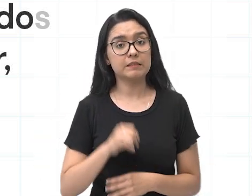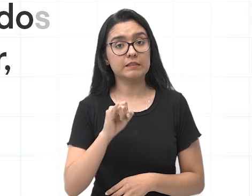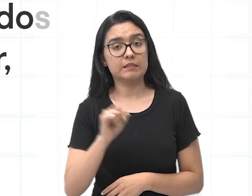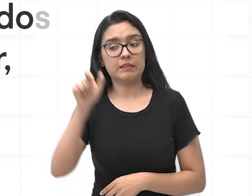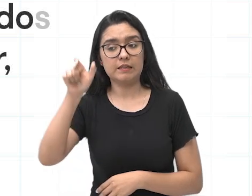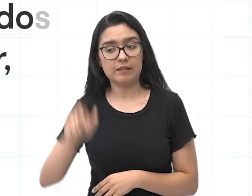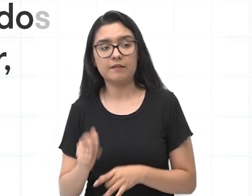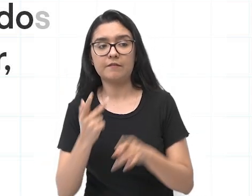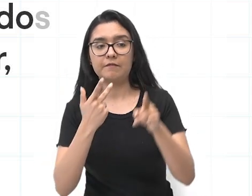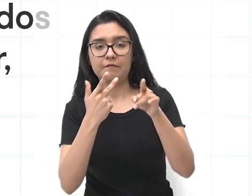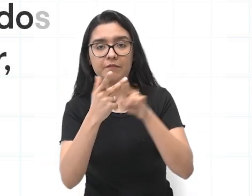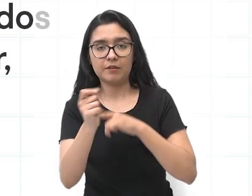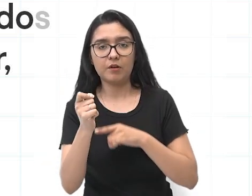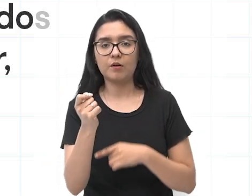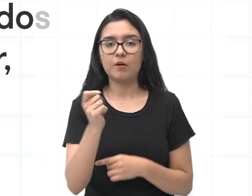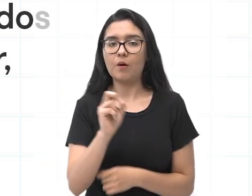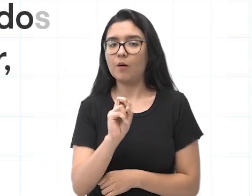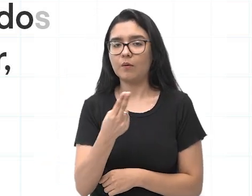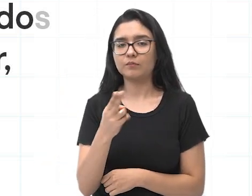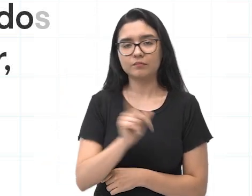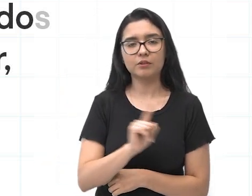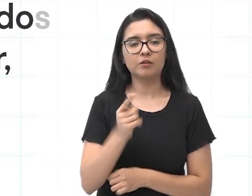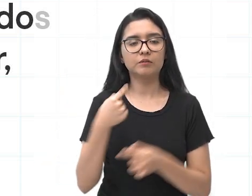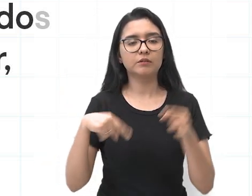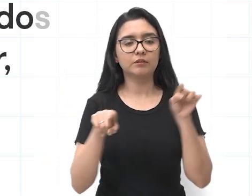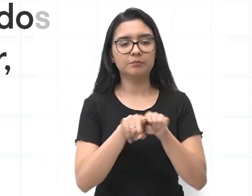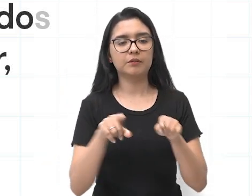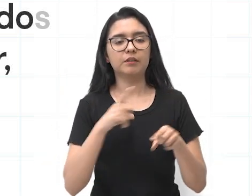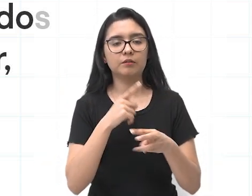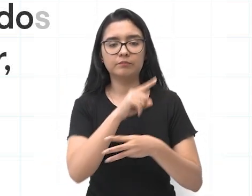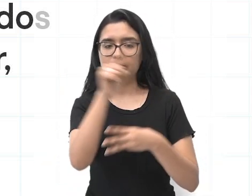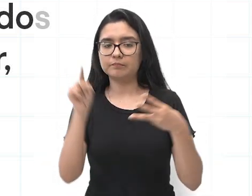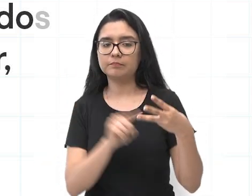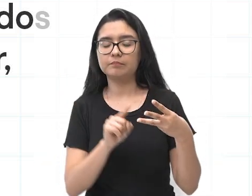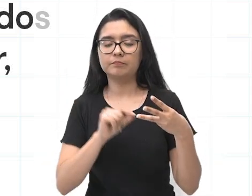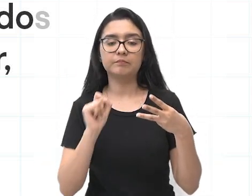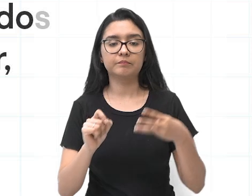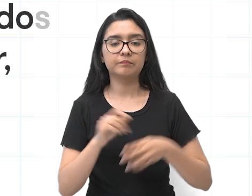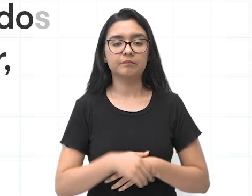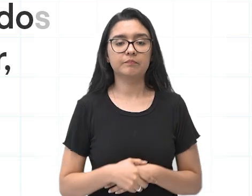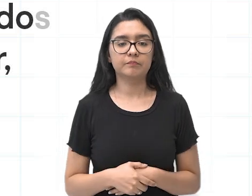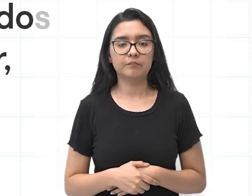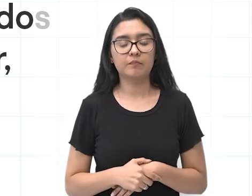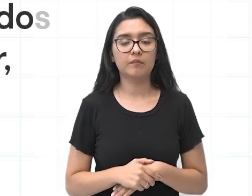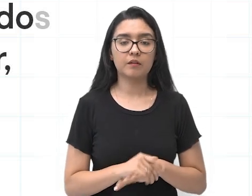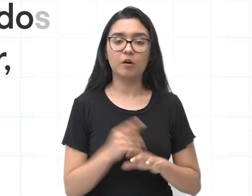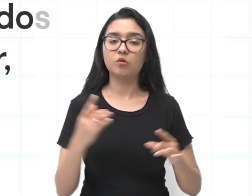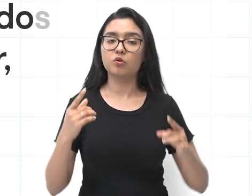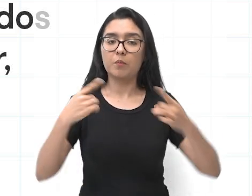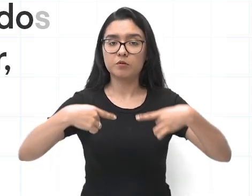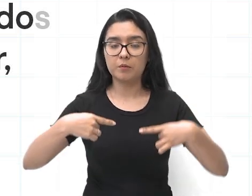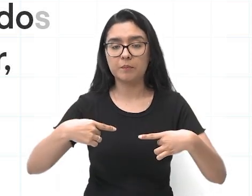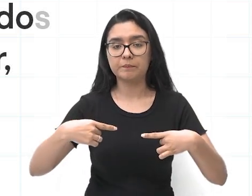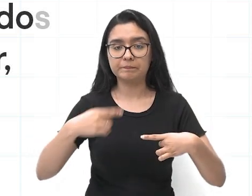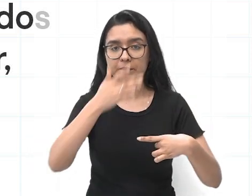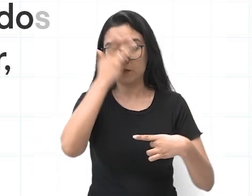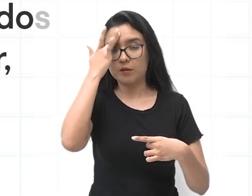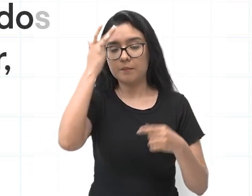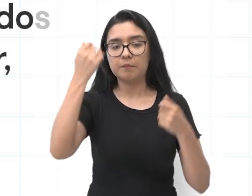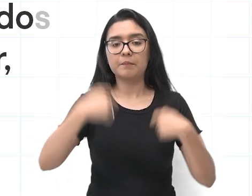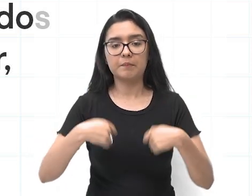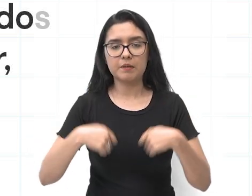imagens? Aqui eu estou apresentando para vocês o quê? O curling, mais aqui o jogo de dardos e abaixo nós temos